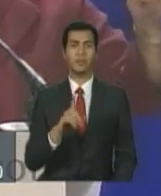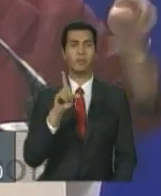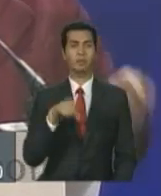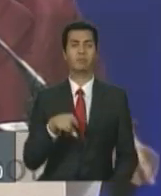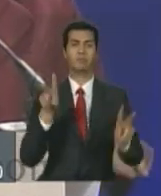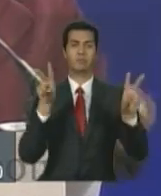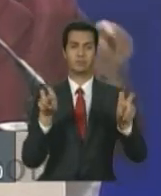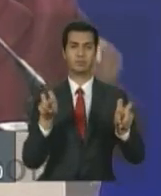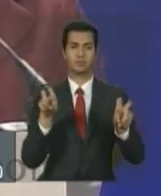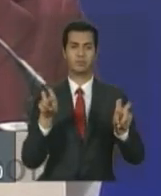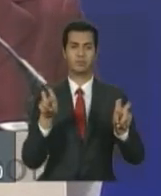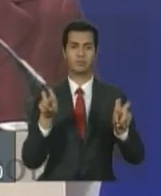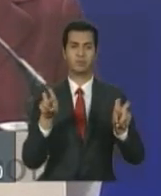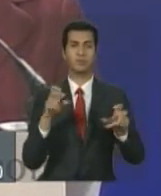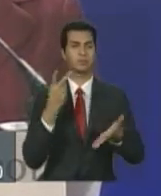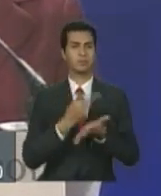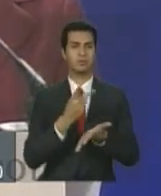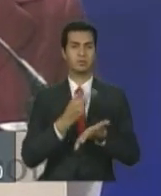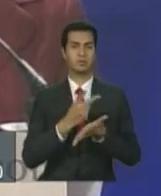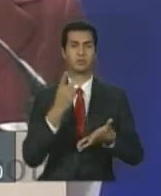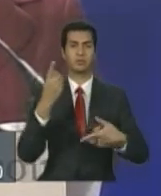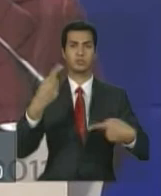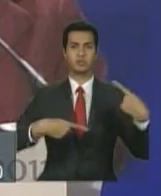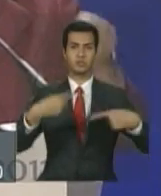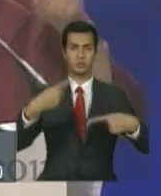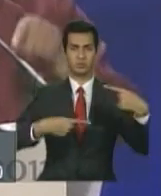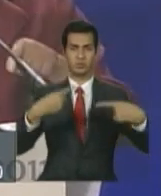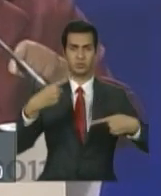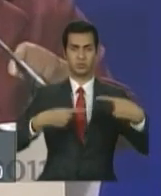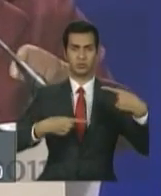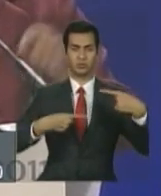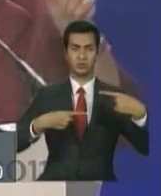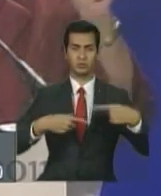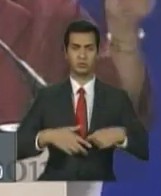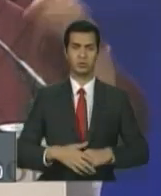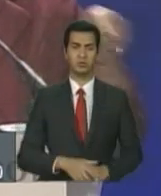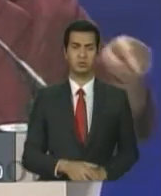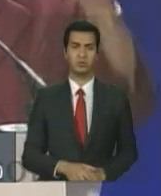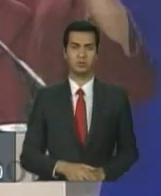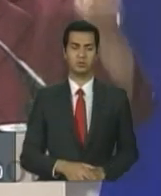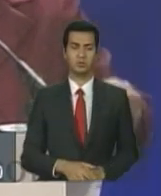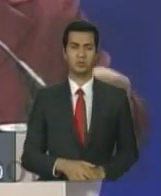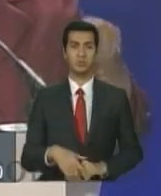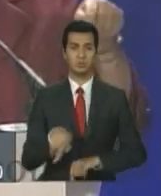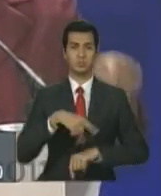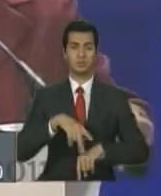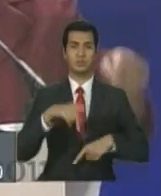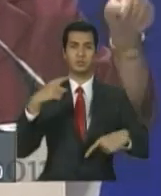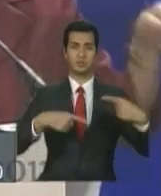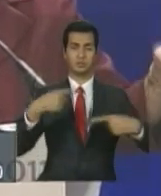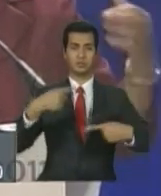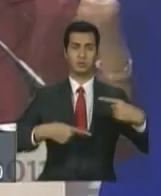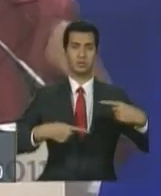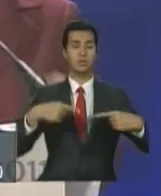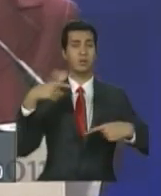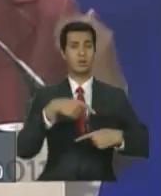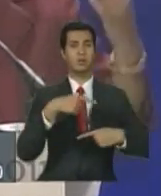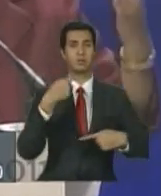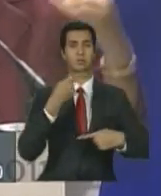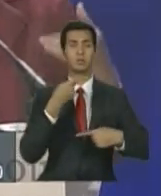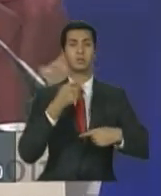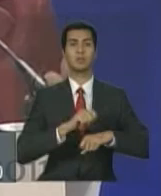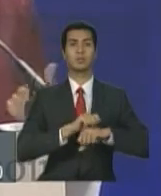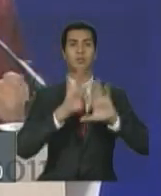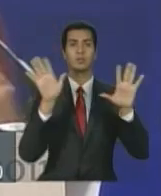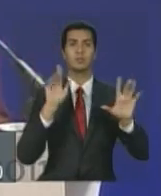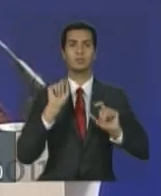questão que, quando se discute a relação entre os países, está claro que ela tem de ser